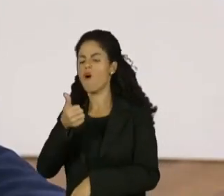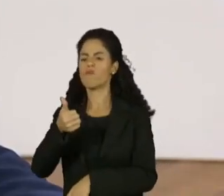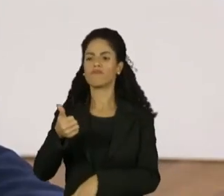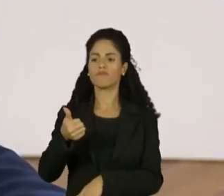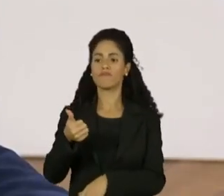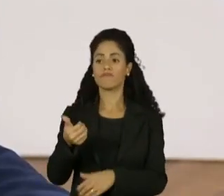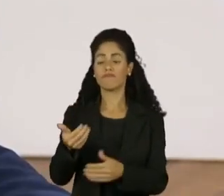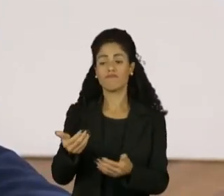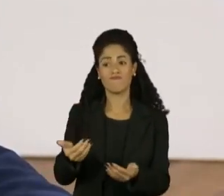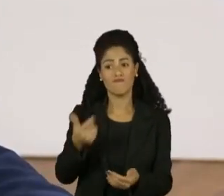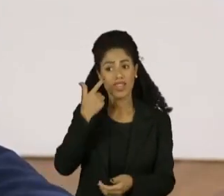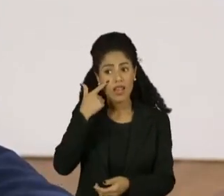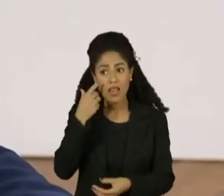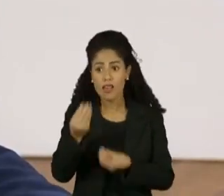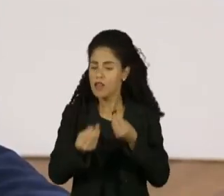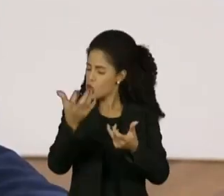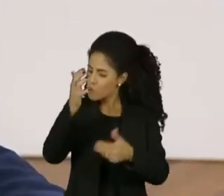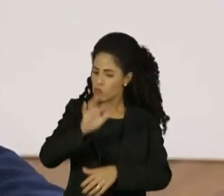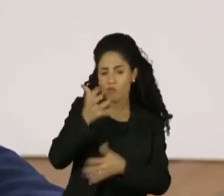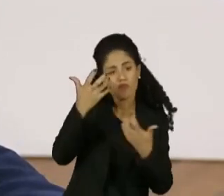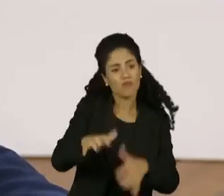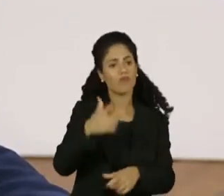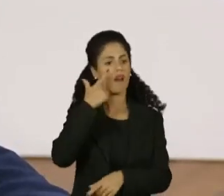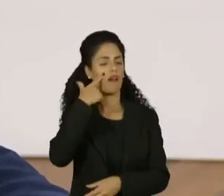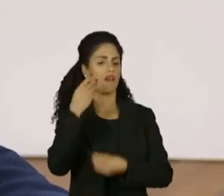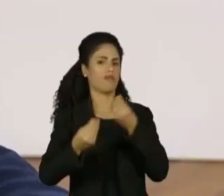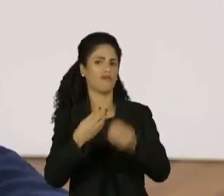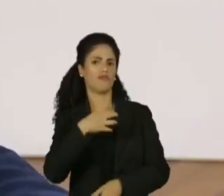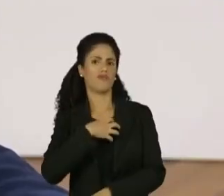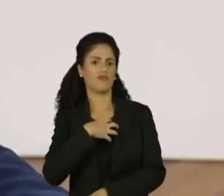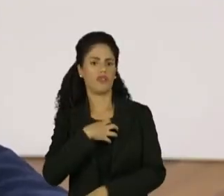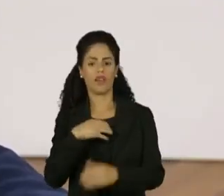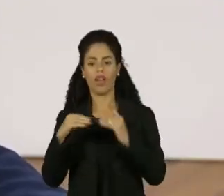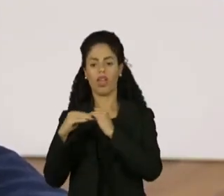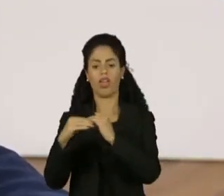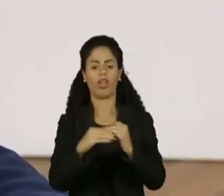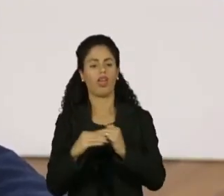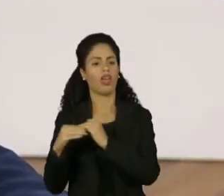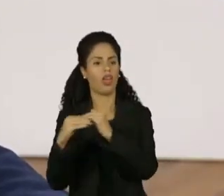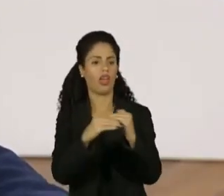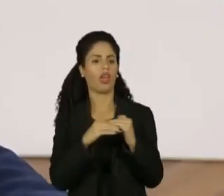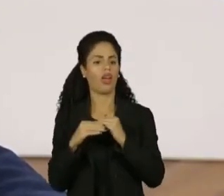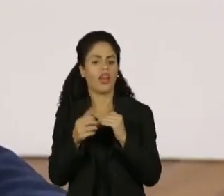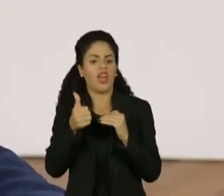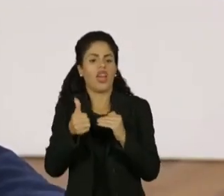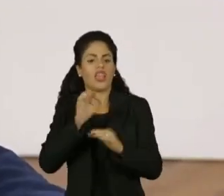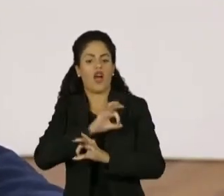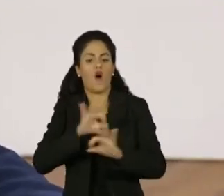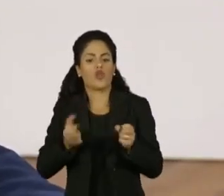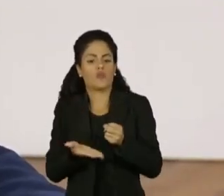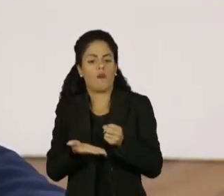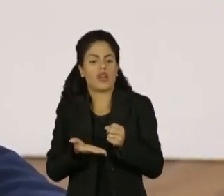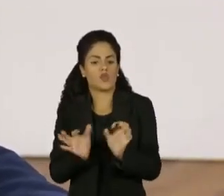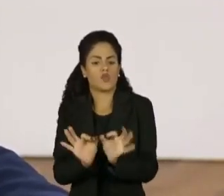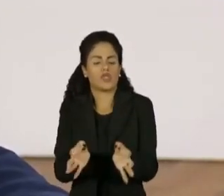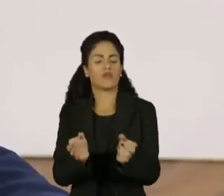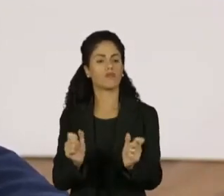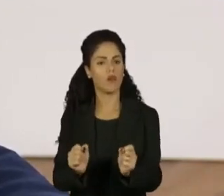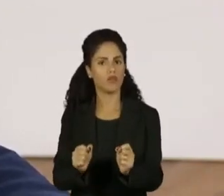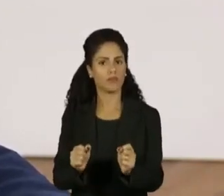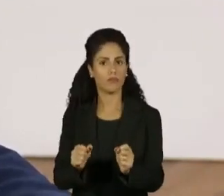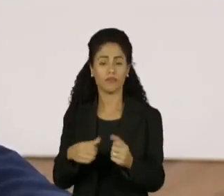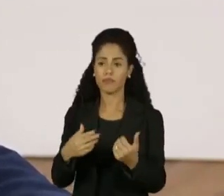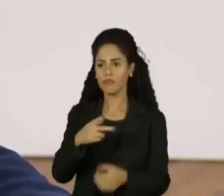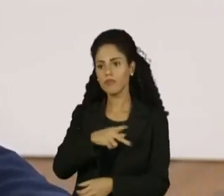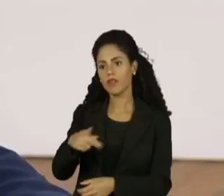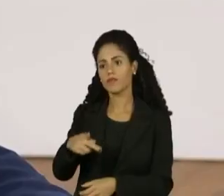melhores sejam premiados, eles querem que haja uma padronização por baixo, infelizmente, da educação. Os professores são